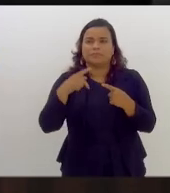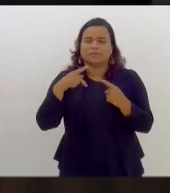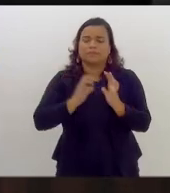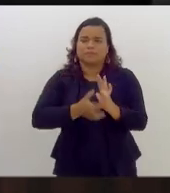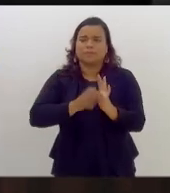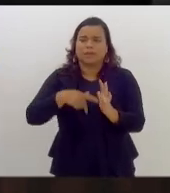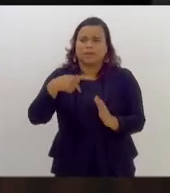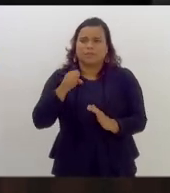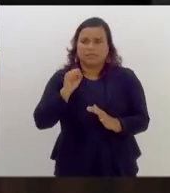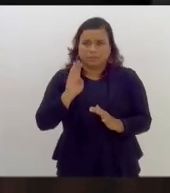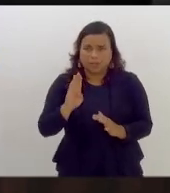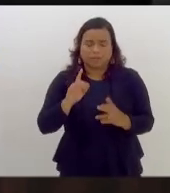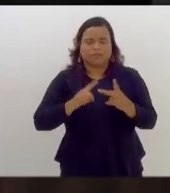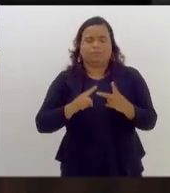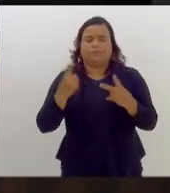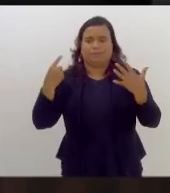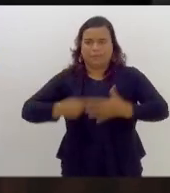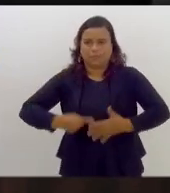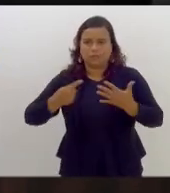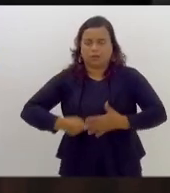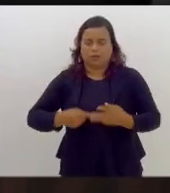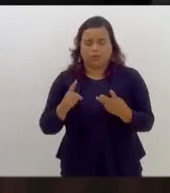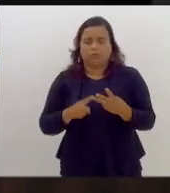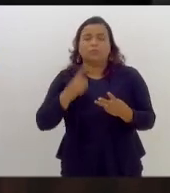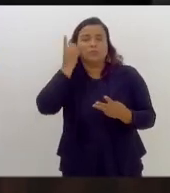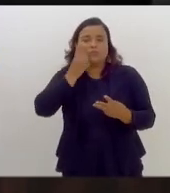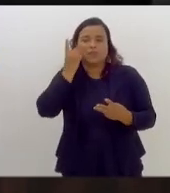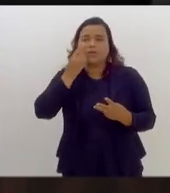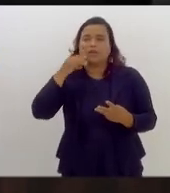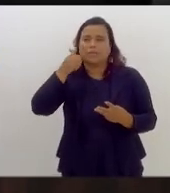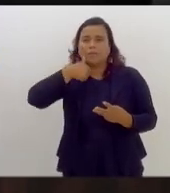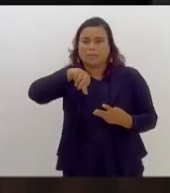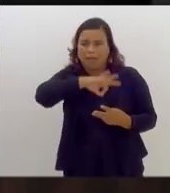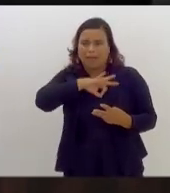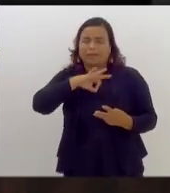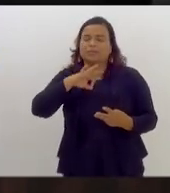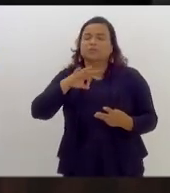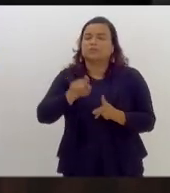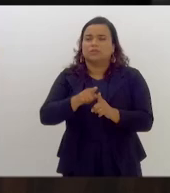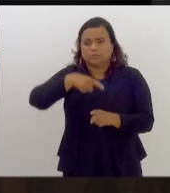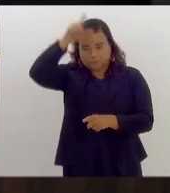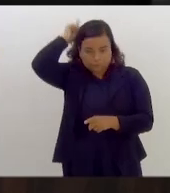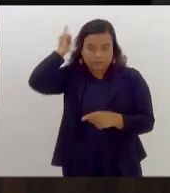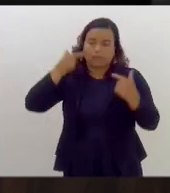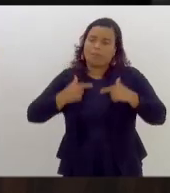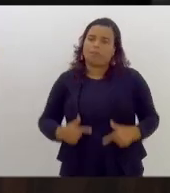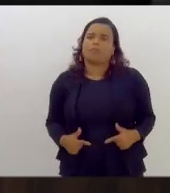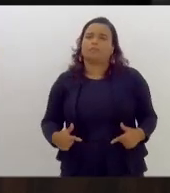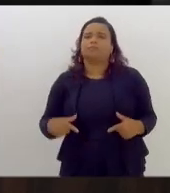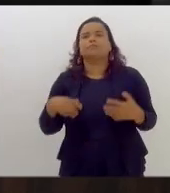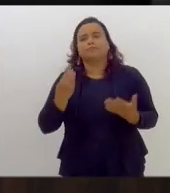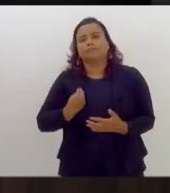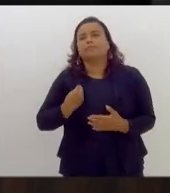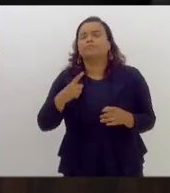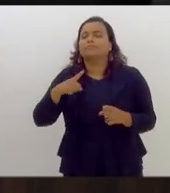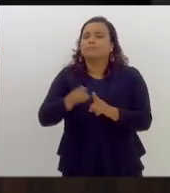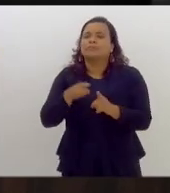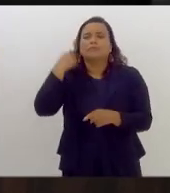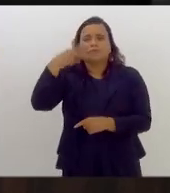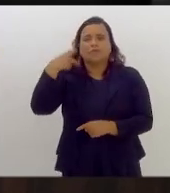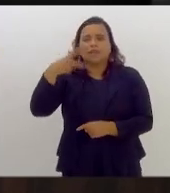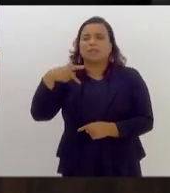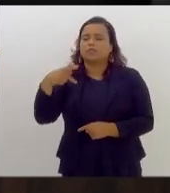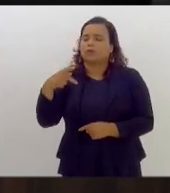PSB, do PSOL, do deputado Marta e do deputado Luiz Paulo. Está presente também o vereador de